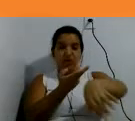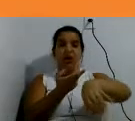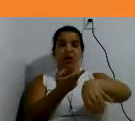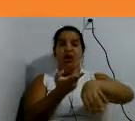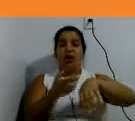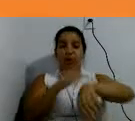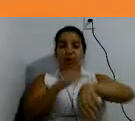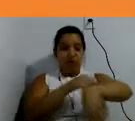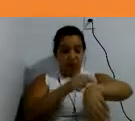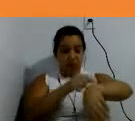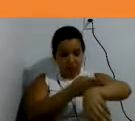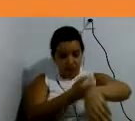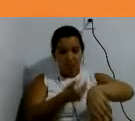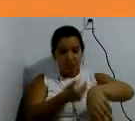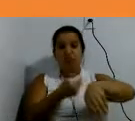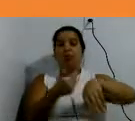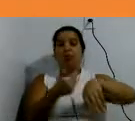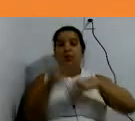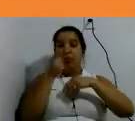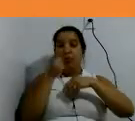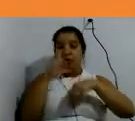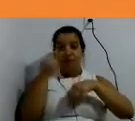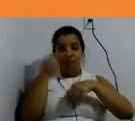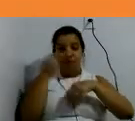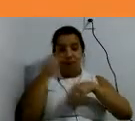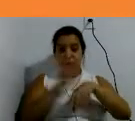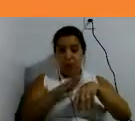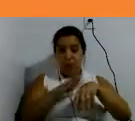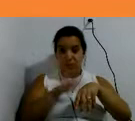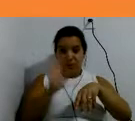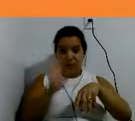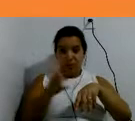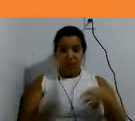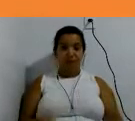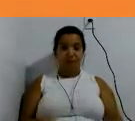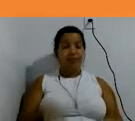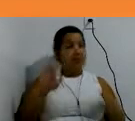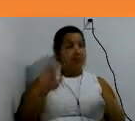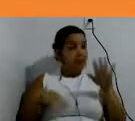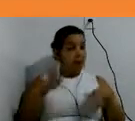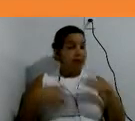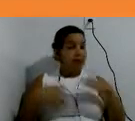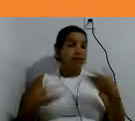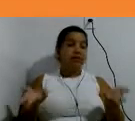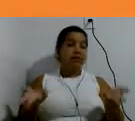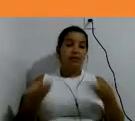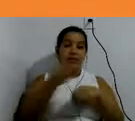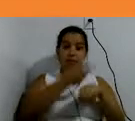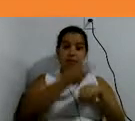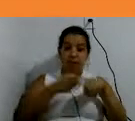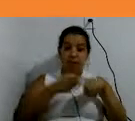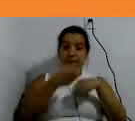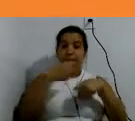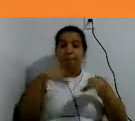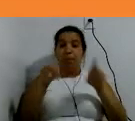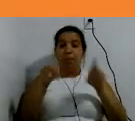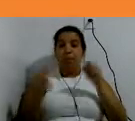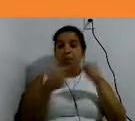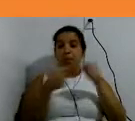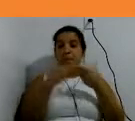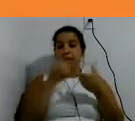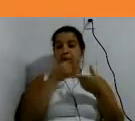raspagem da borda, a gente já consegue ver o parasito. Então, às vezes, a cultura ela é utilizada naquele momento em